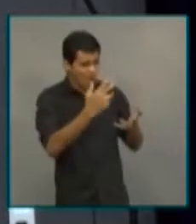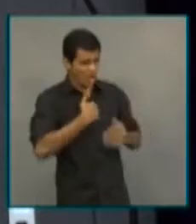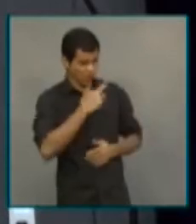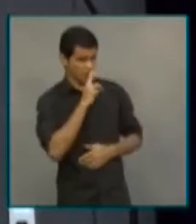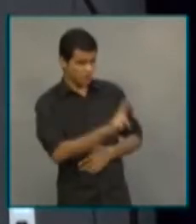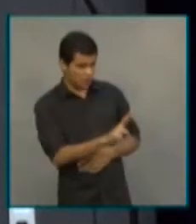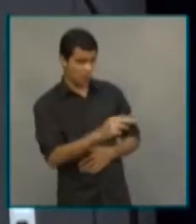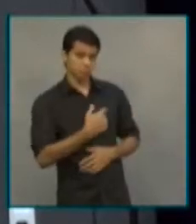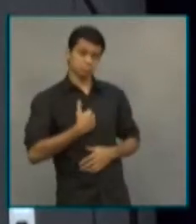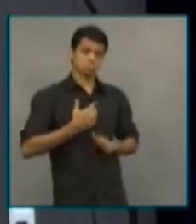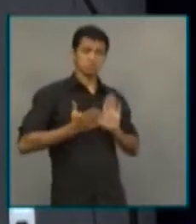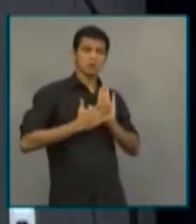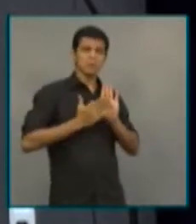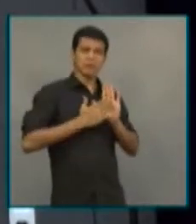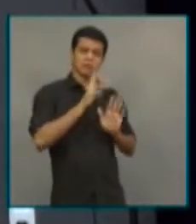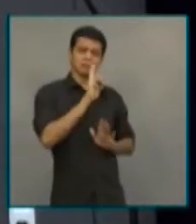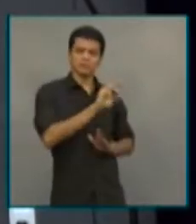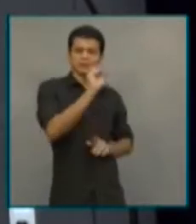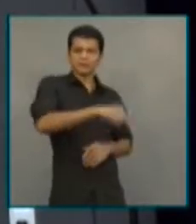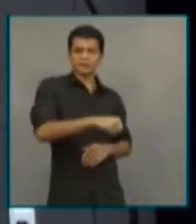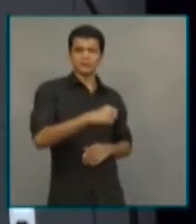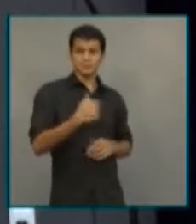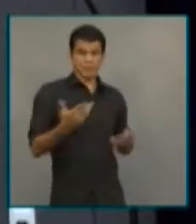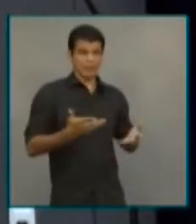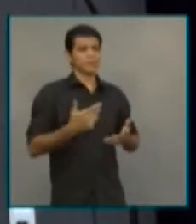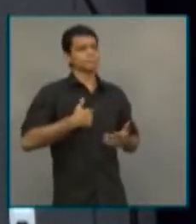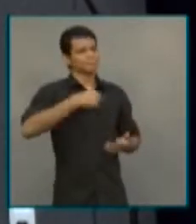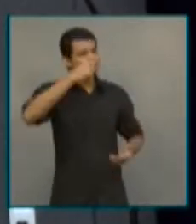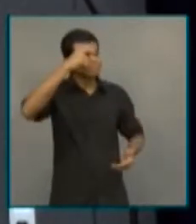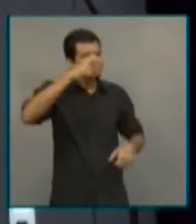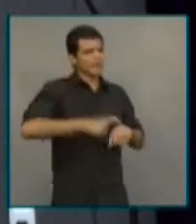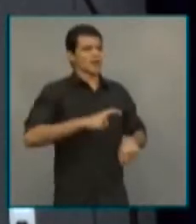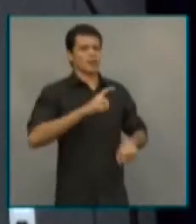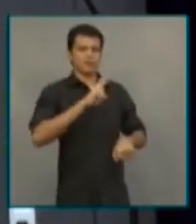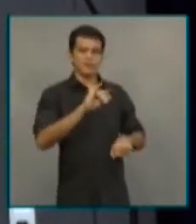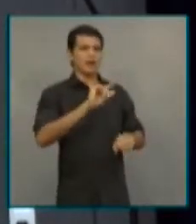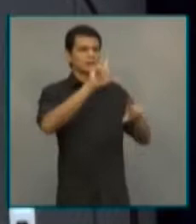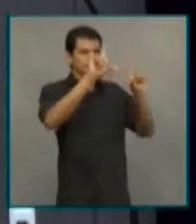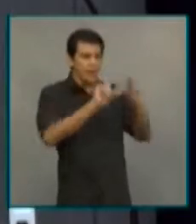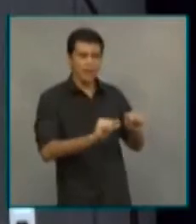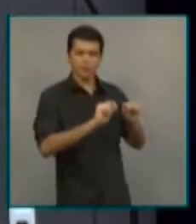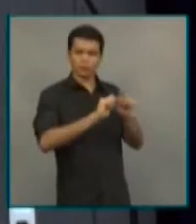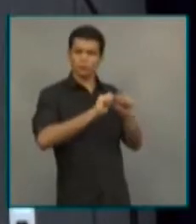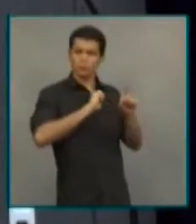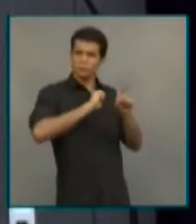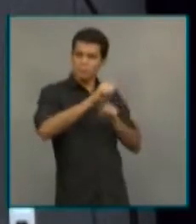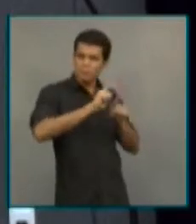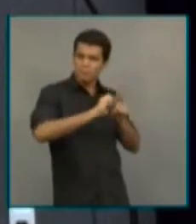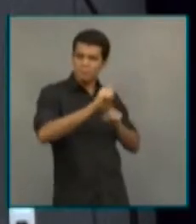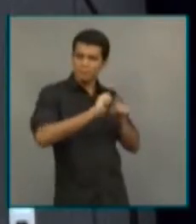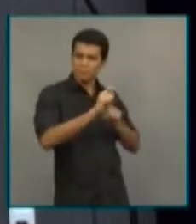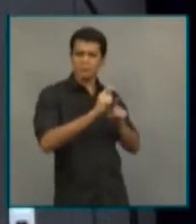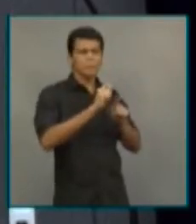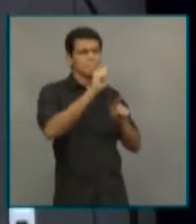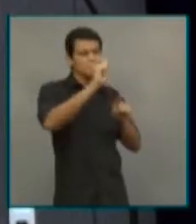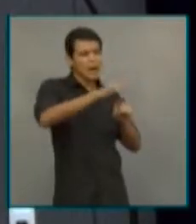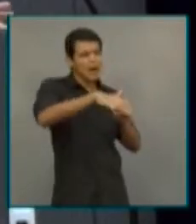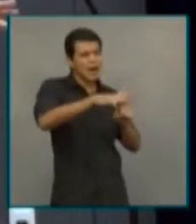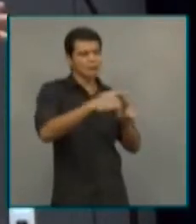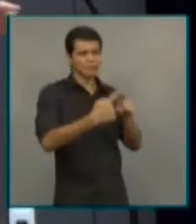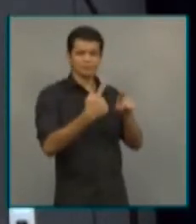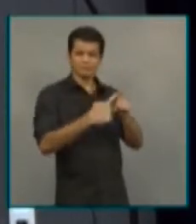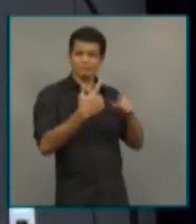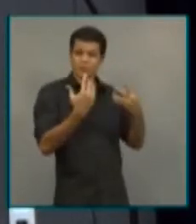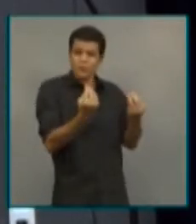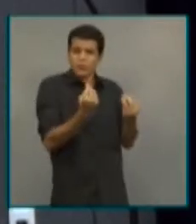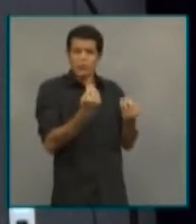proposta. De imediato, nós vamos reduzir essa anuidade, porque é inconcebível que todos os